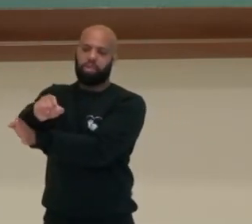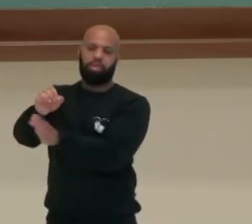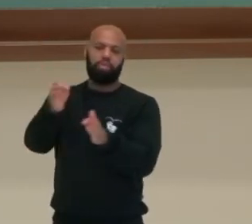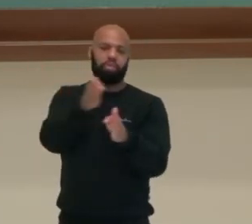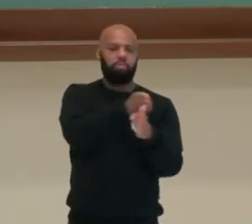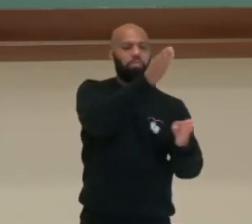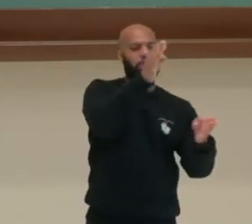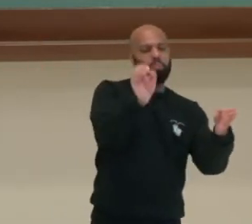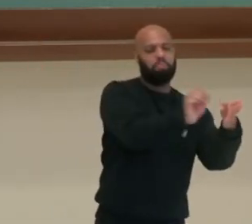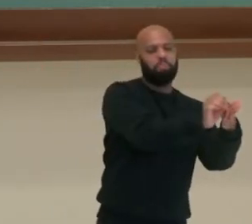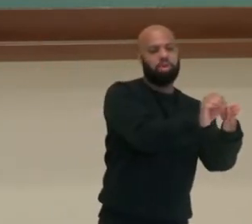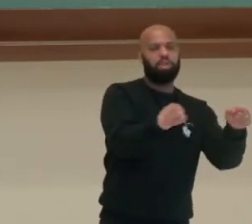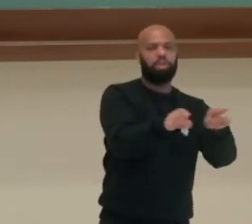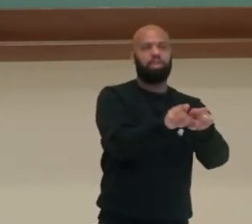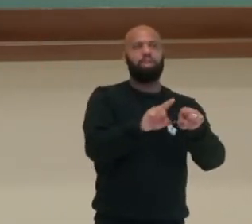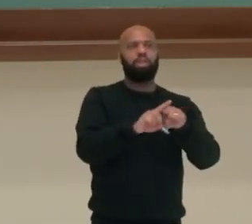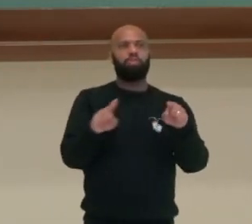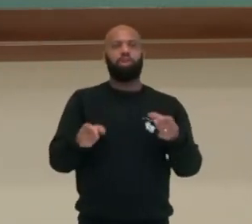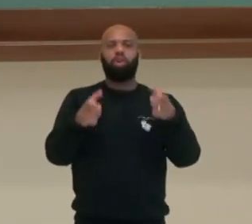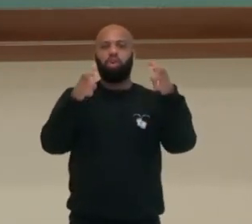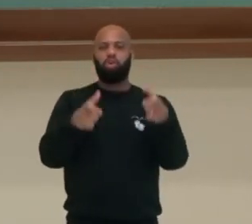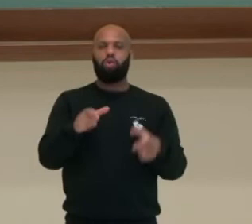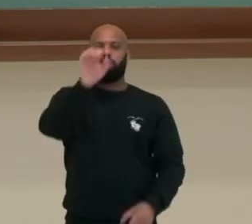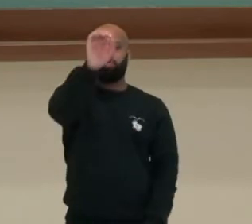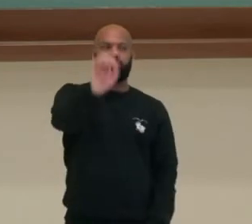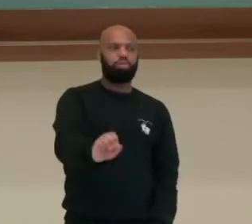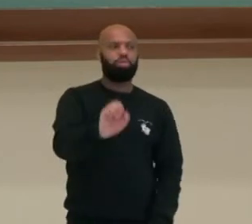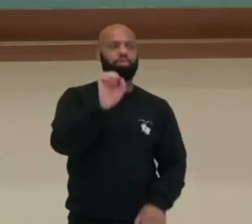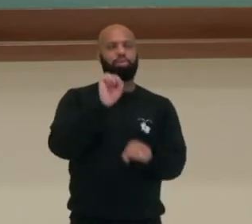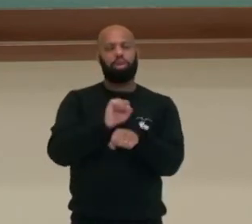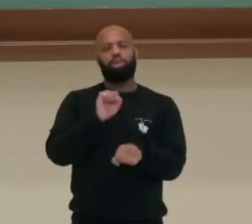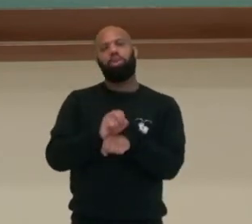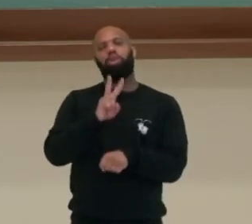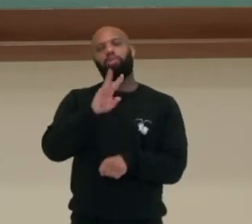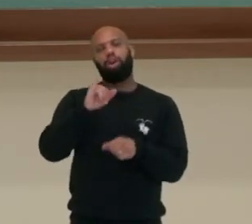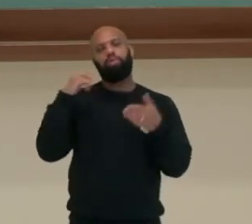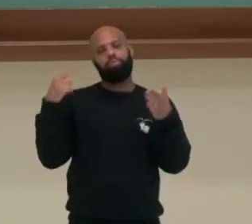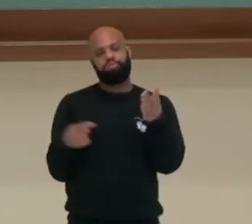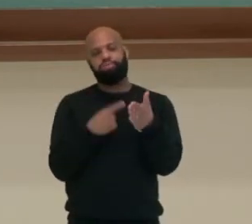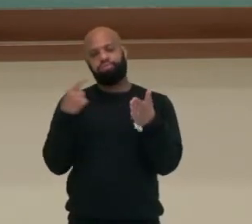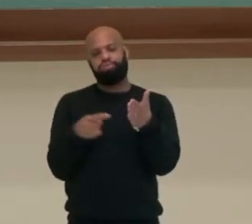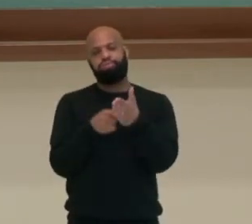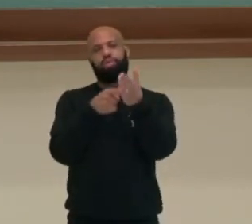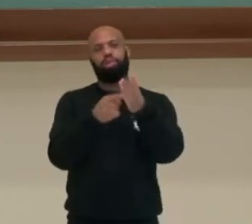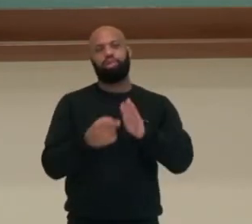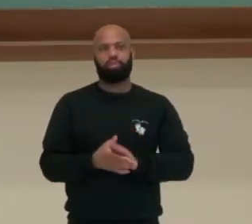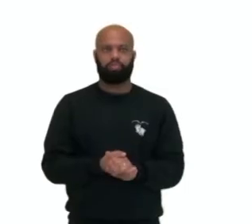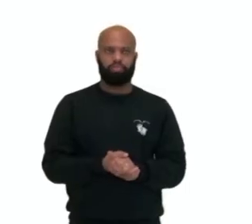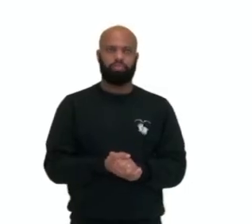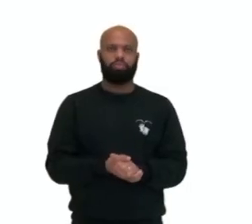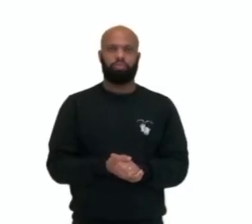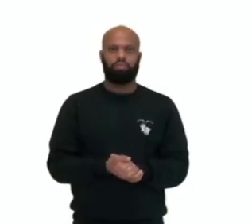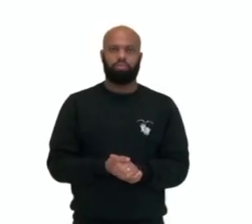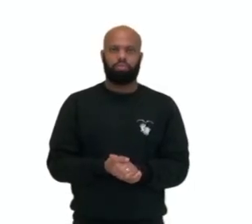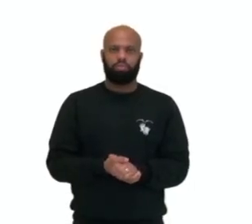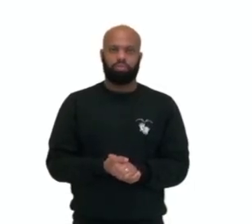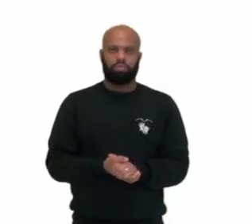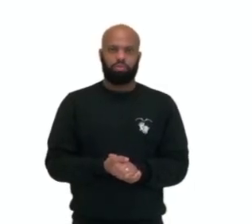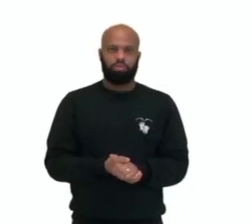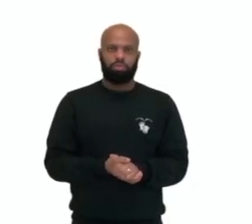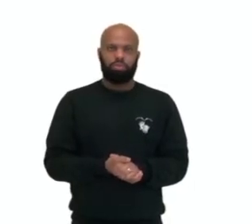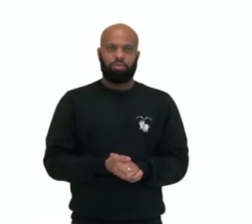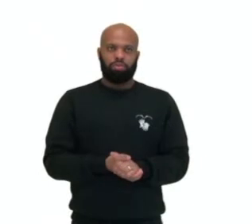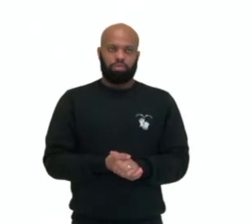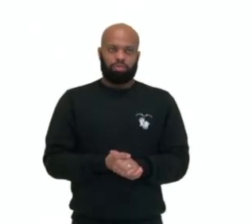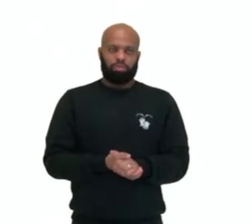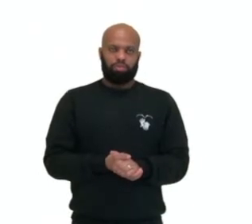ou para a esquerda, mas aonde ele parou passa a ser o alvo para aquela rodada de bochas. Então, olha lá. Ao